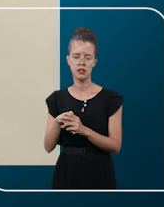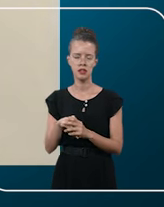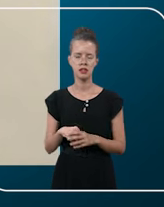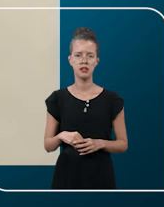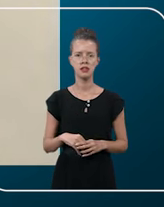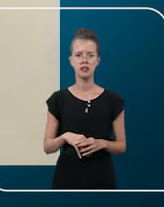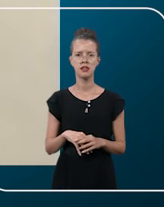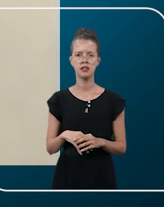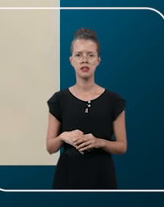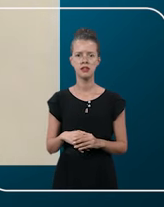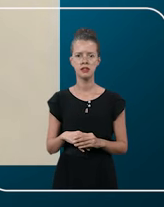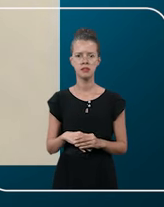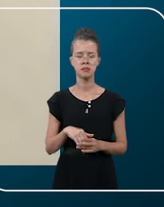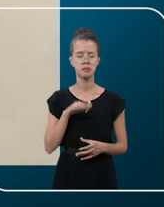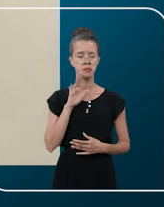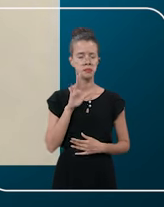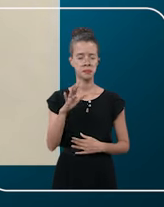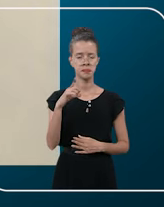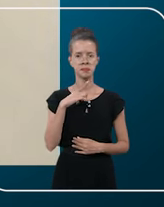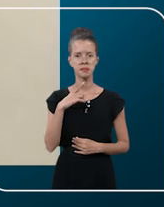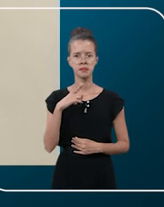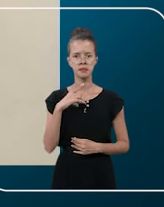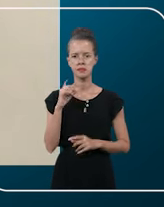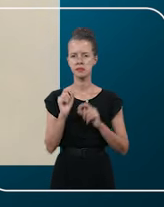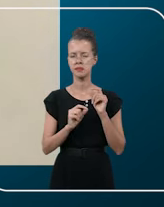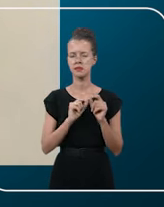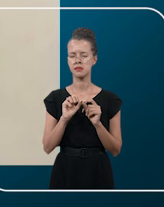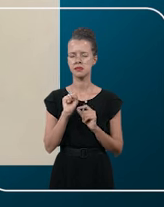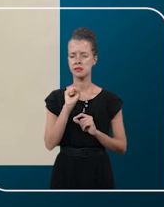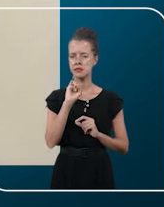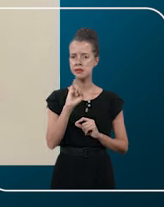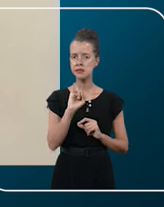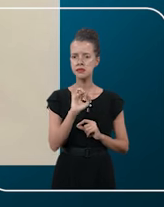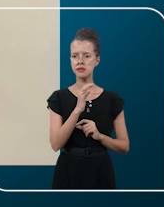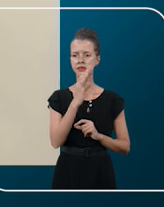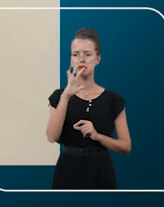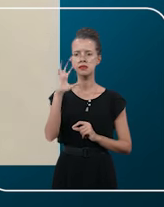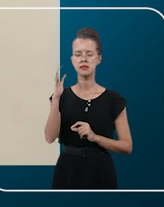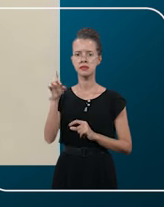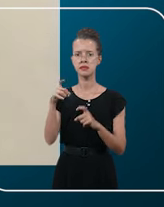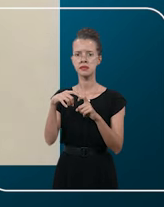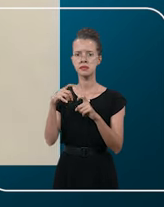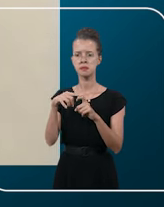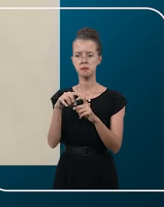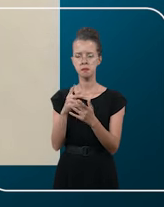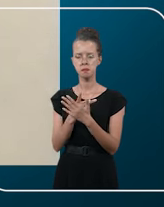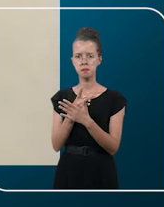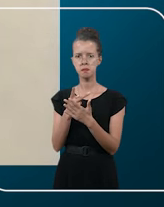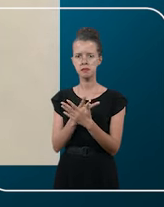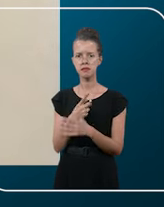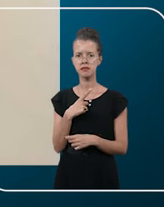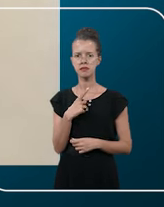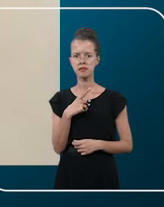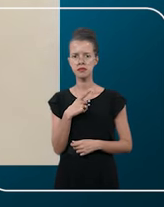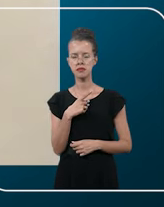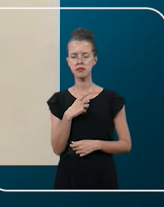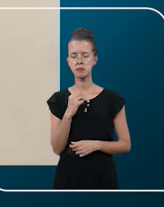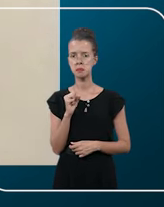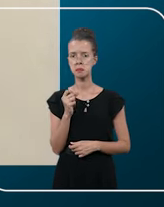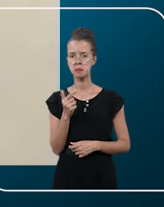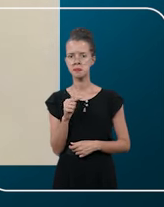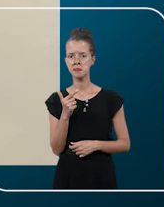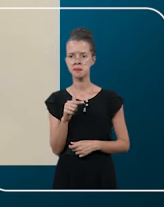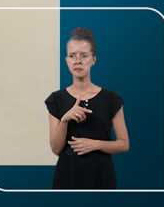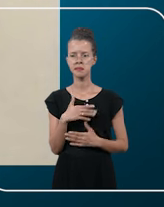Porém, eu vou precisar aferir se houve ali mesmo um erro médico, e aí é preciso permitir